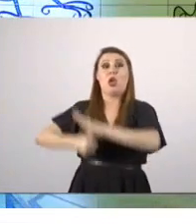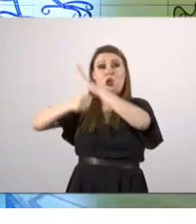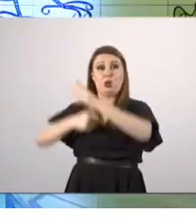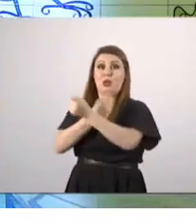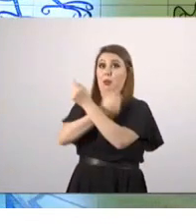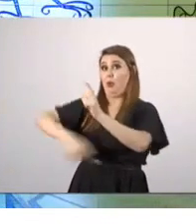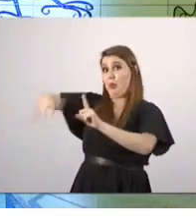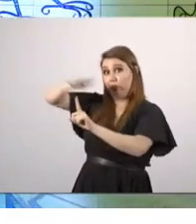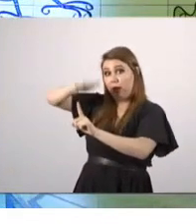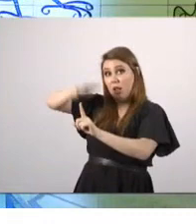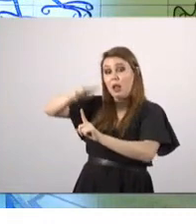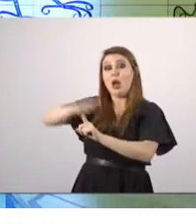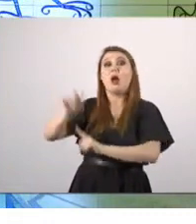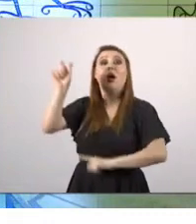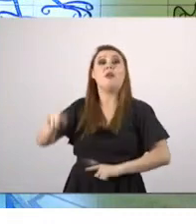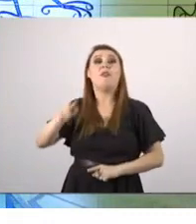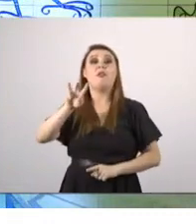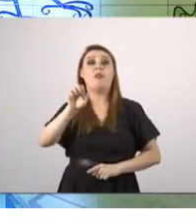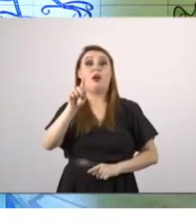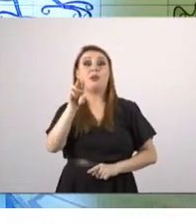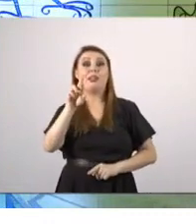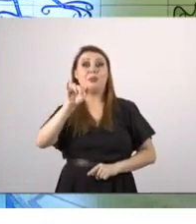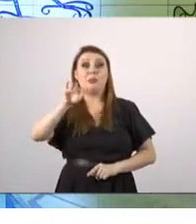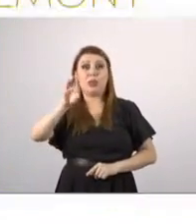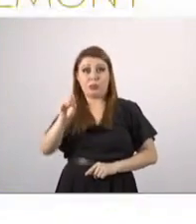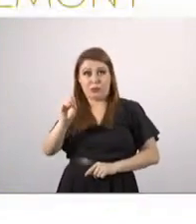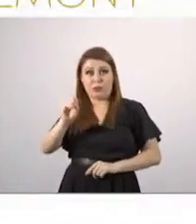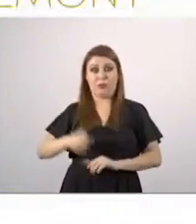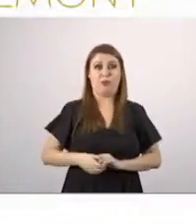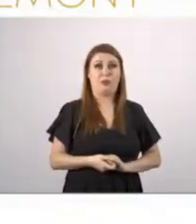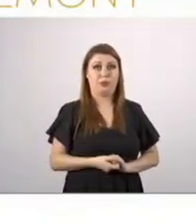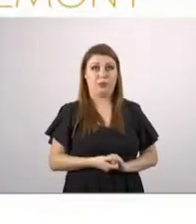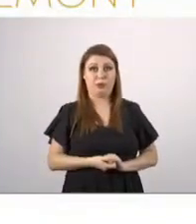Católica do Paraná, professor Valdemiro Gramsci.